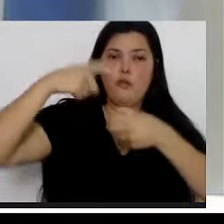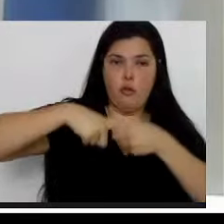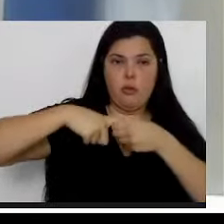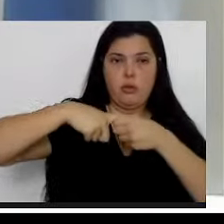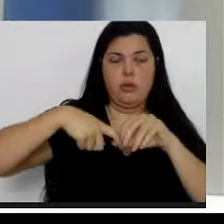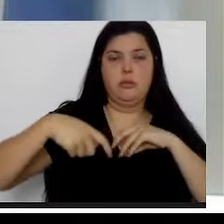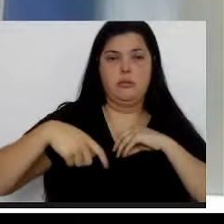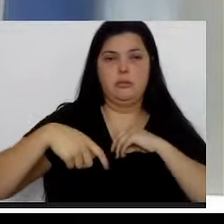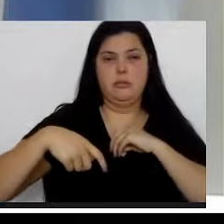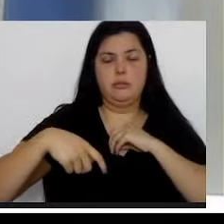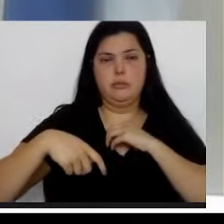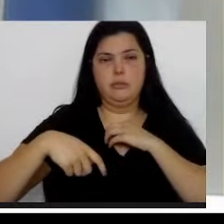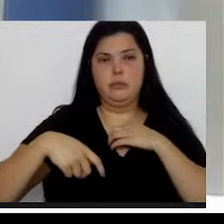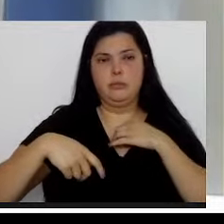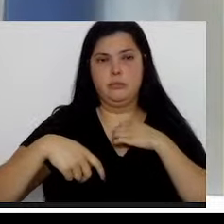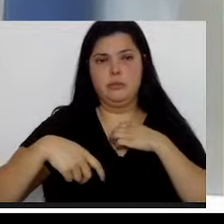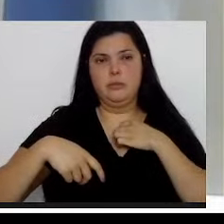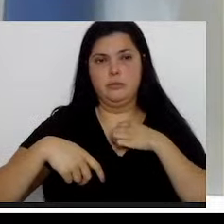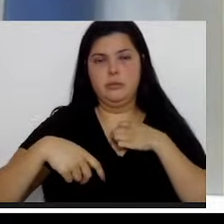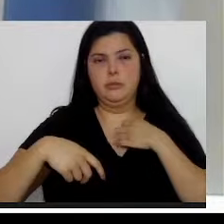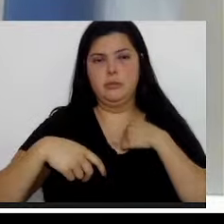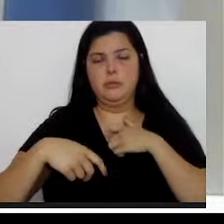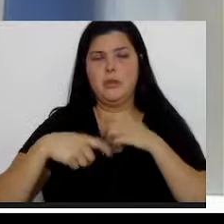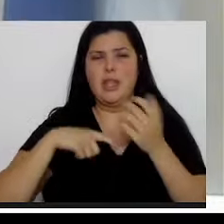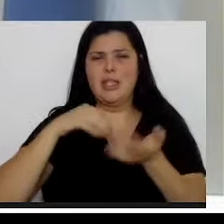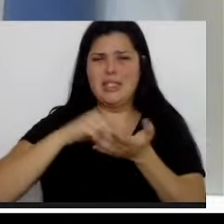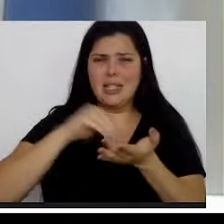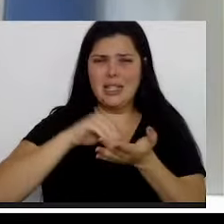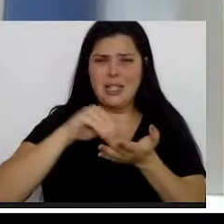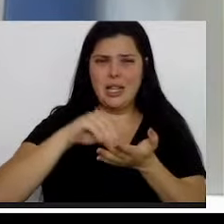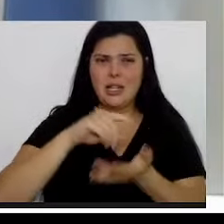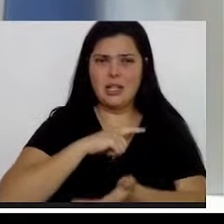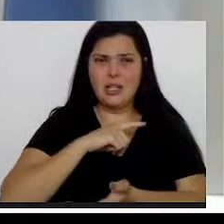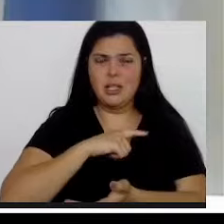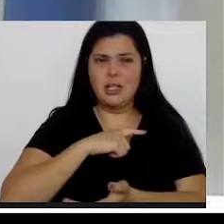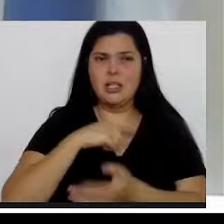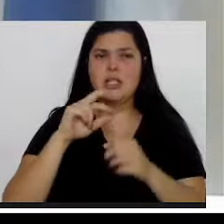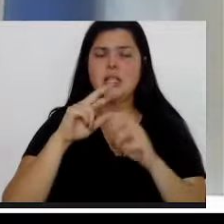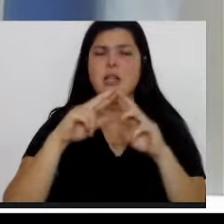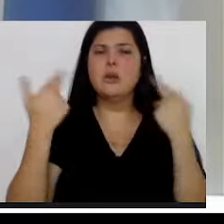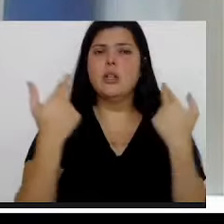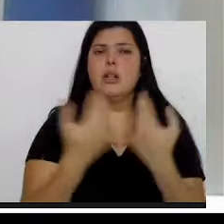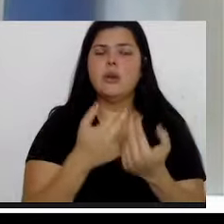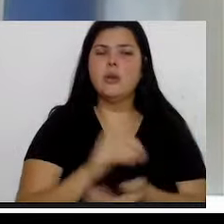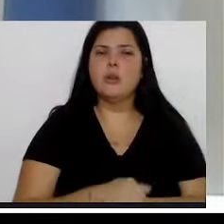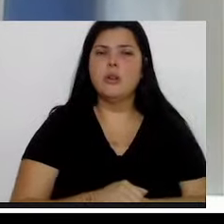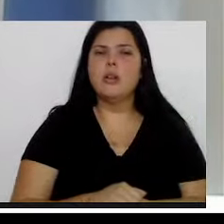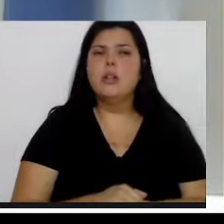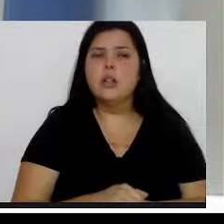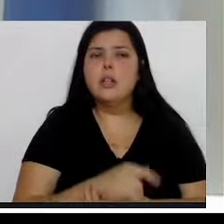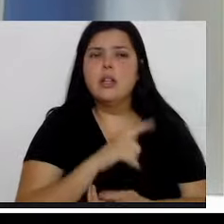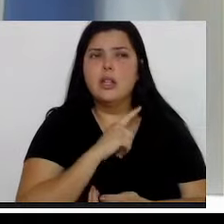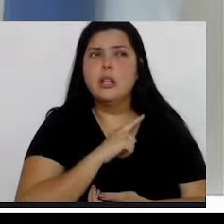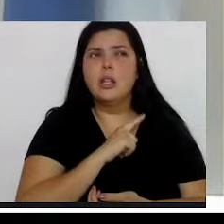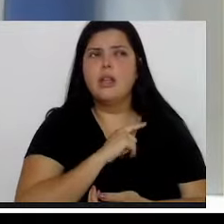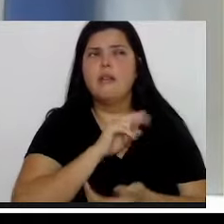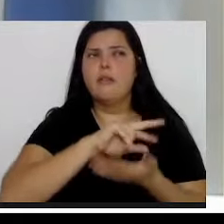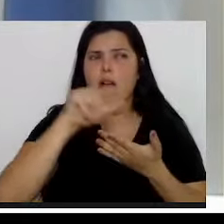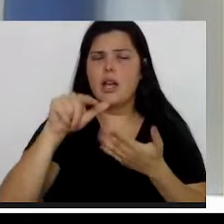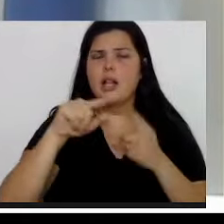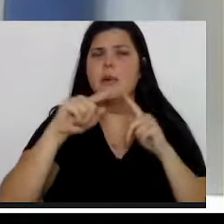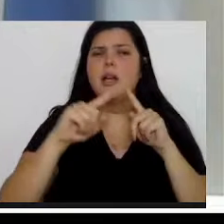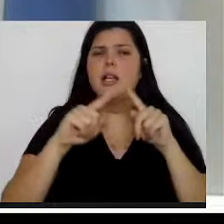quando teremos a secretária, sessões? Teremos muitas, mas depois do